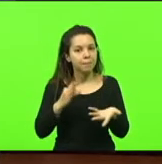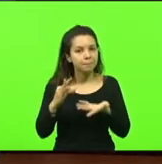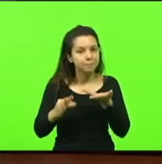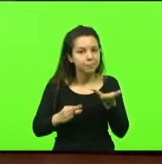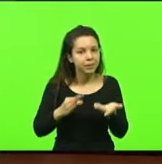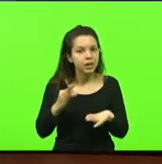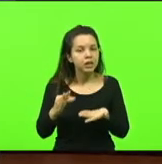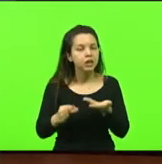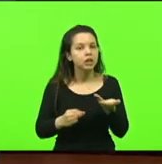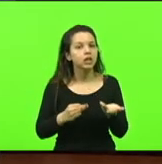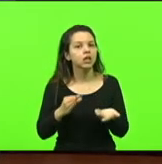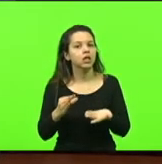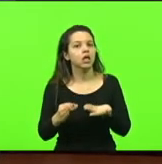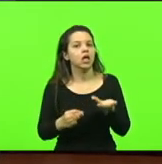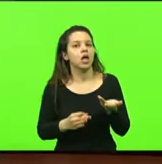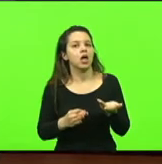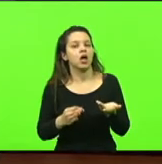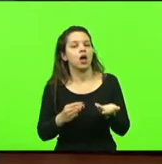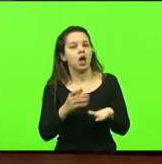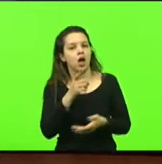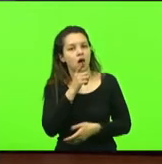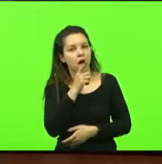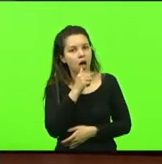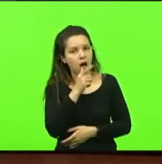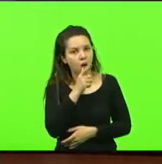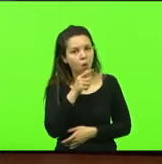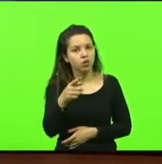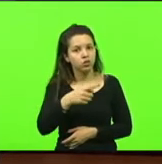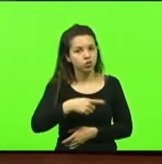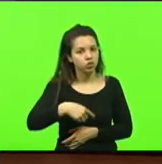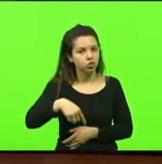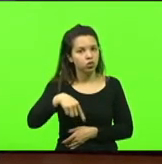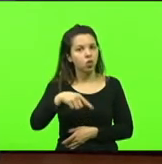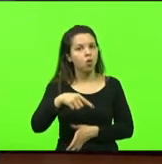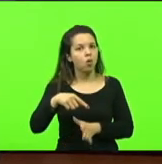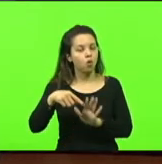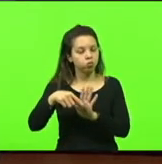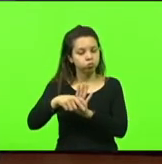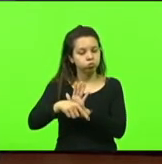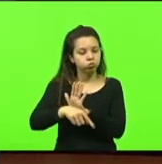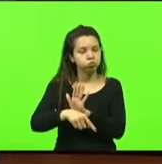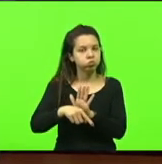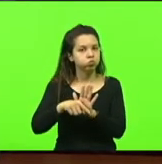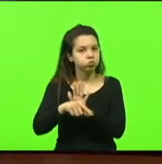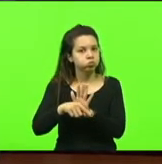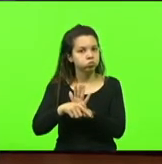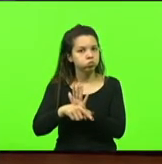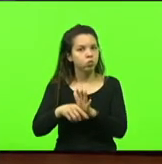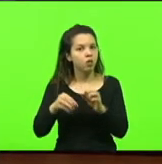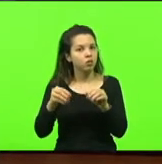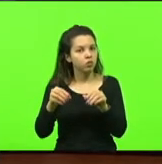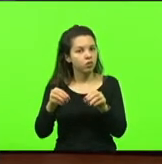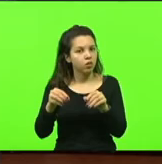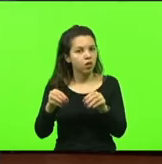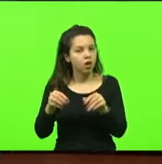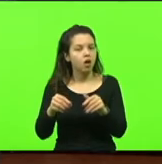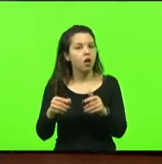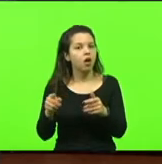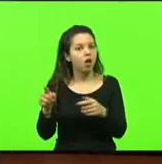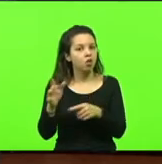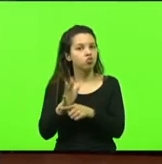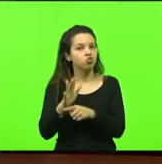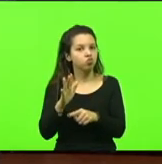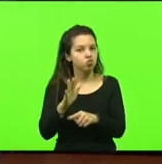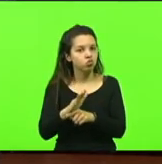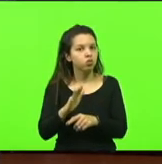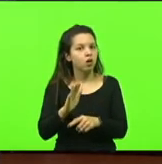solo, juntamente com a Uniplac. Obrigado, Uniplac. Ele estava lá ajudando a gente, contribuindo para desenvolver e alavancar ainda mais esse município